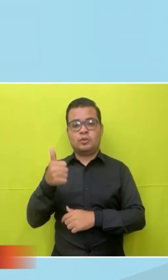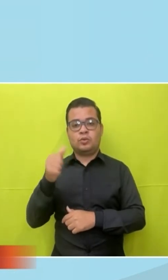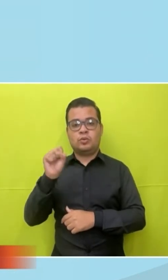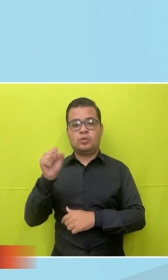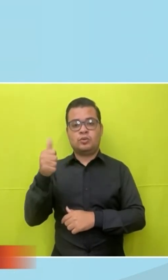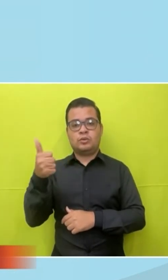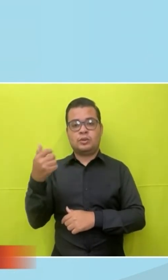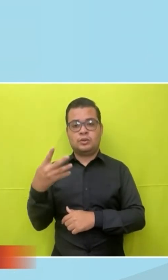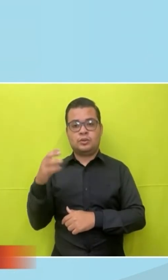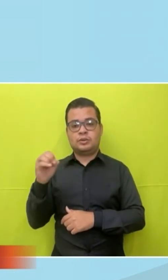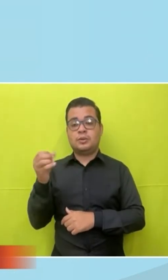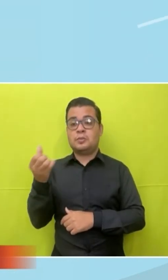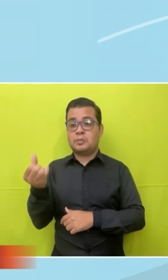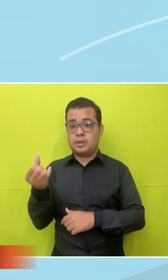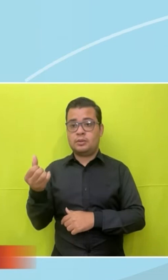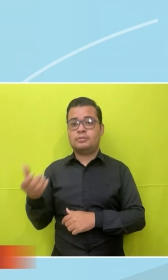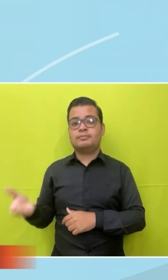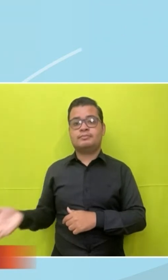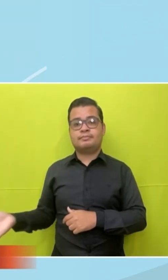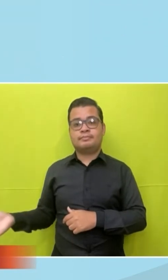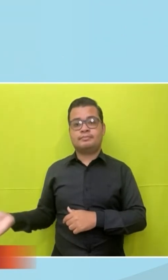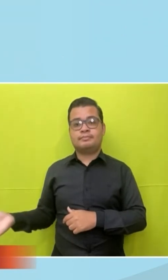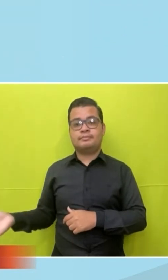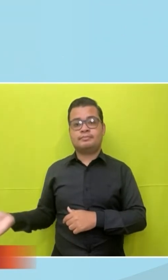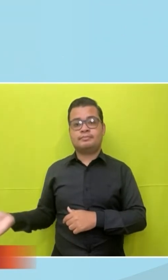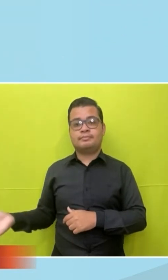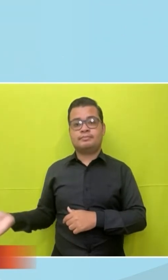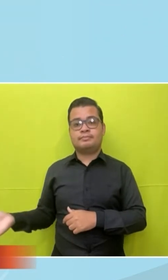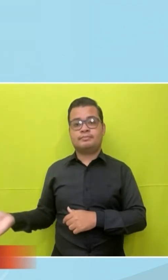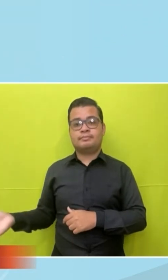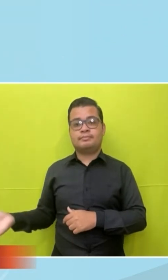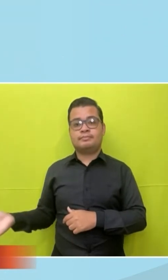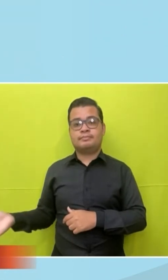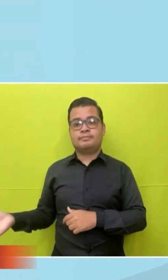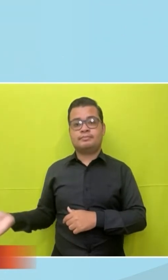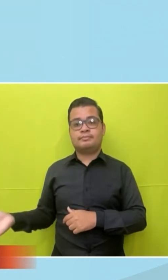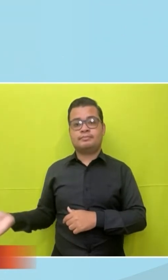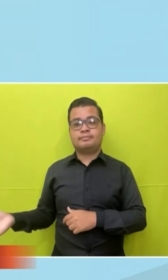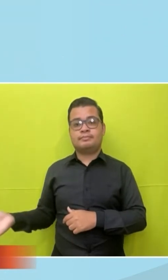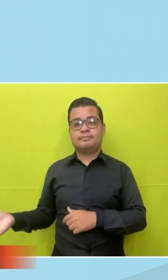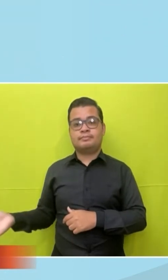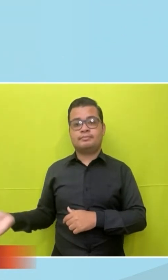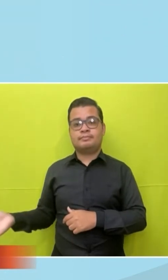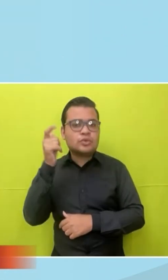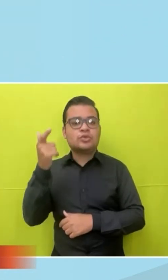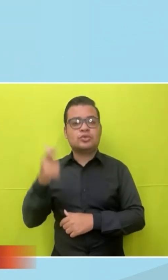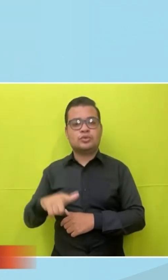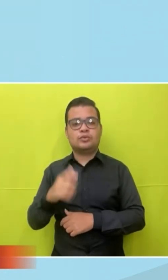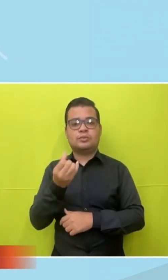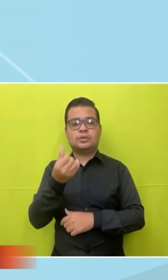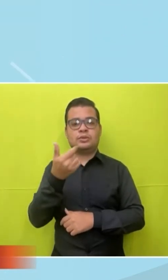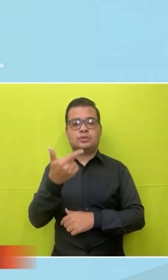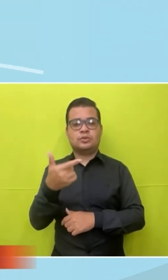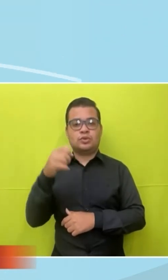62991811406. Se quiser tirar uma foto, o número está aqui na nossa tela. Ouvindo a gente repetir,